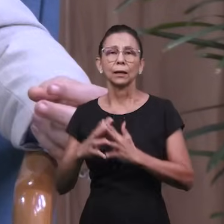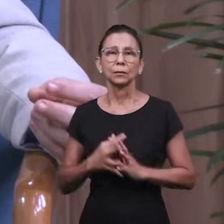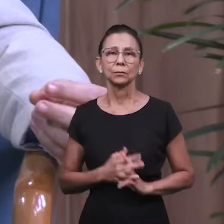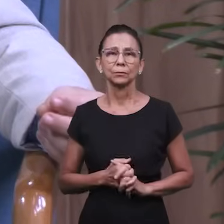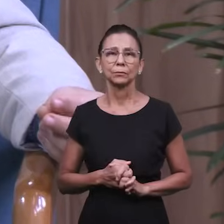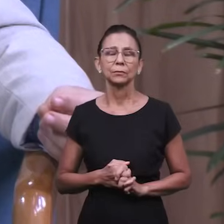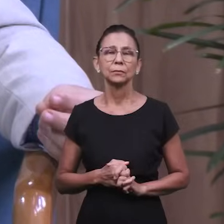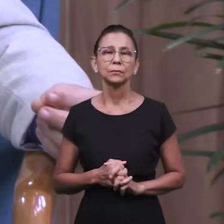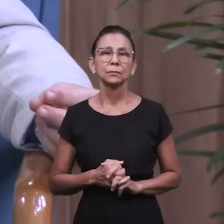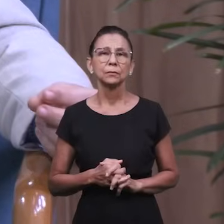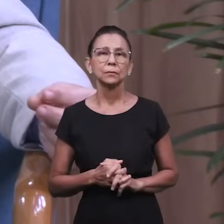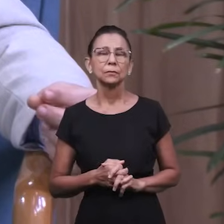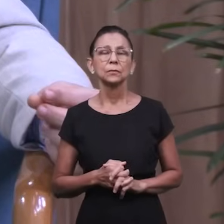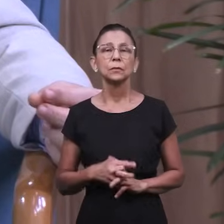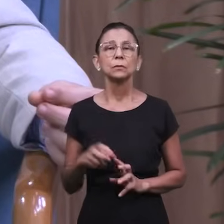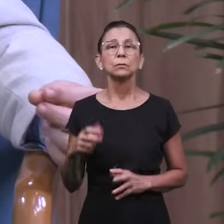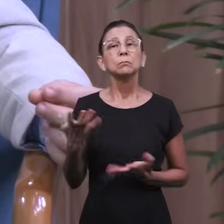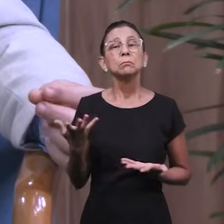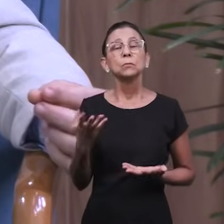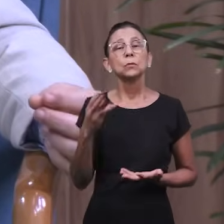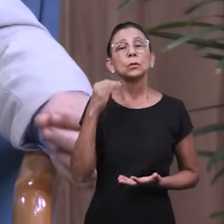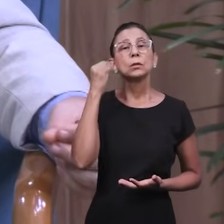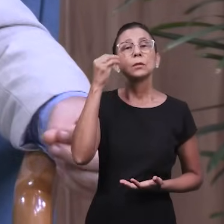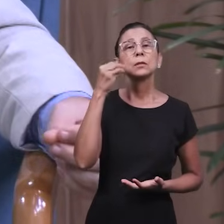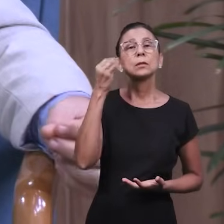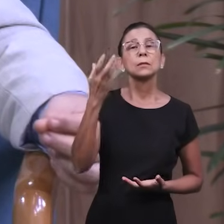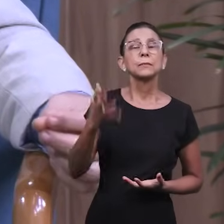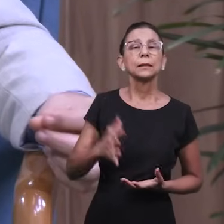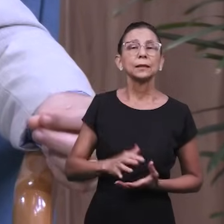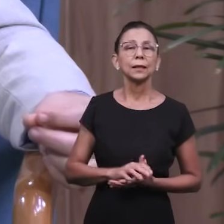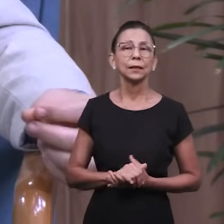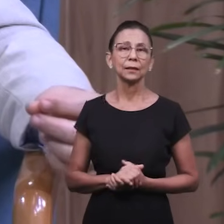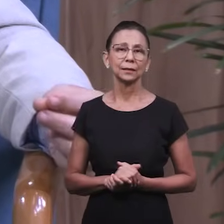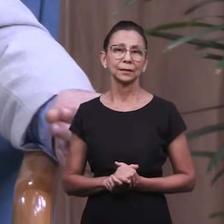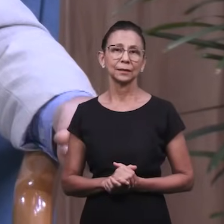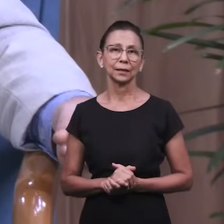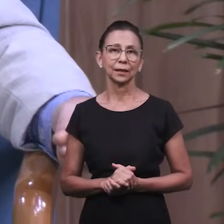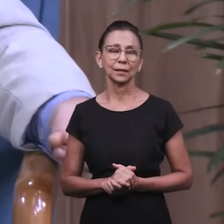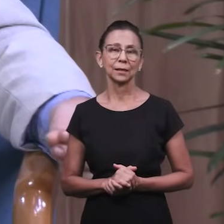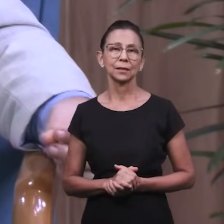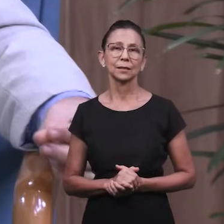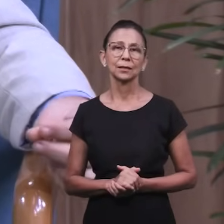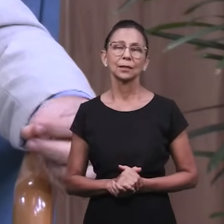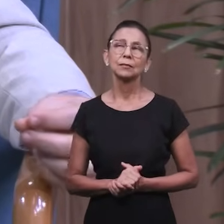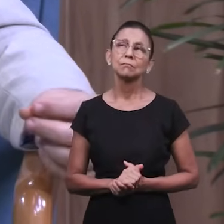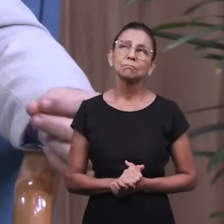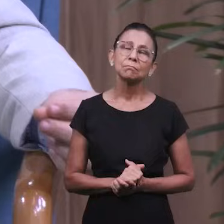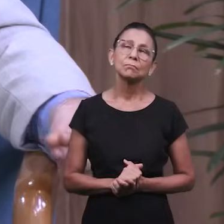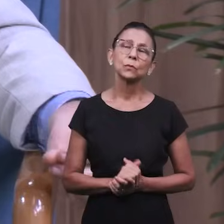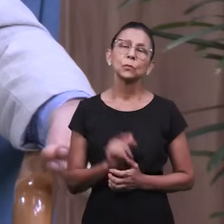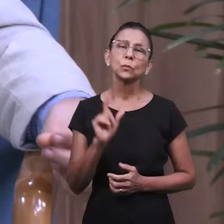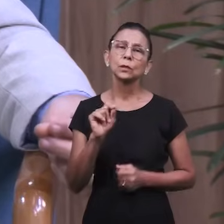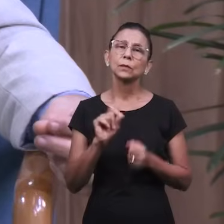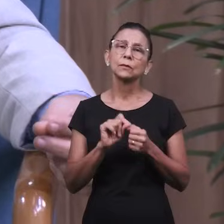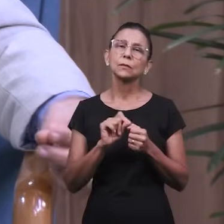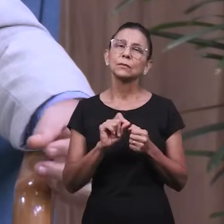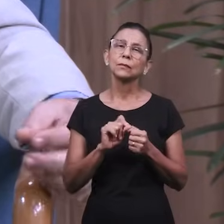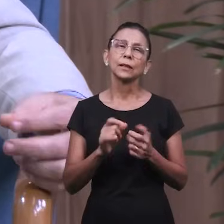Quais as experiências? Quais os frutos? Quais os frutos? Qual a entrega? Qual a